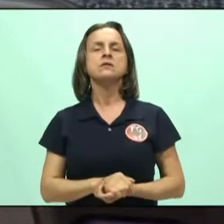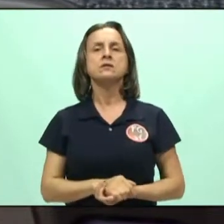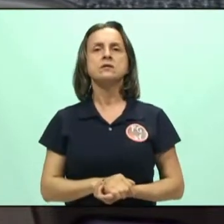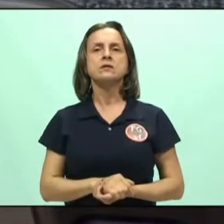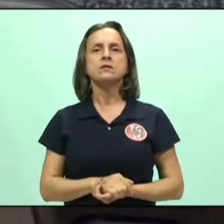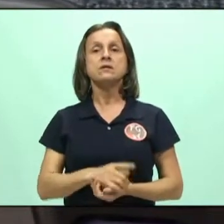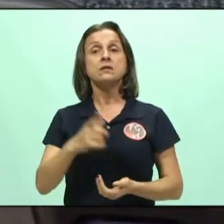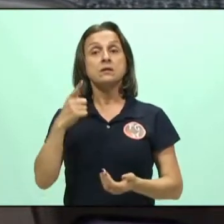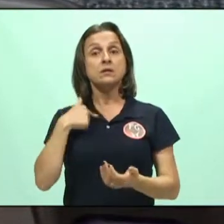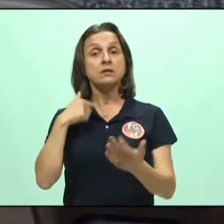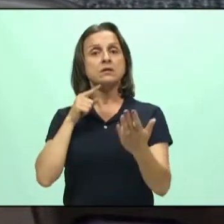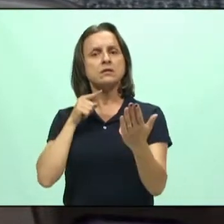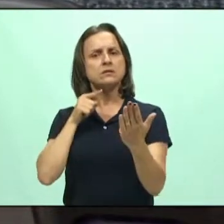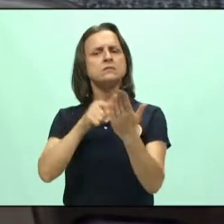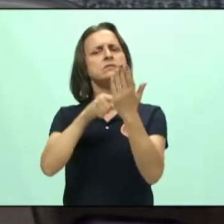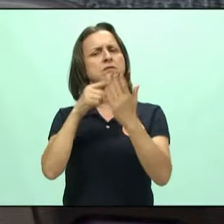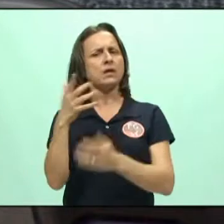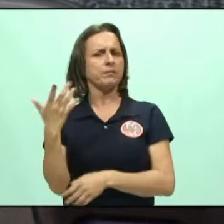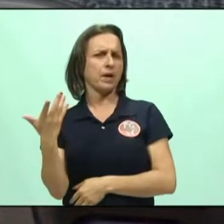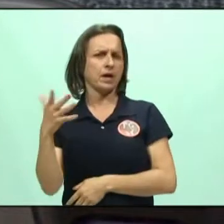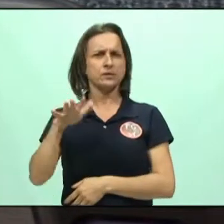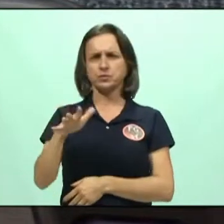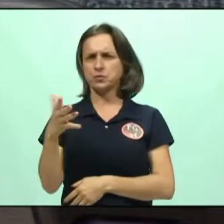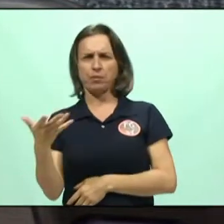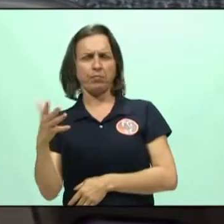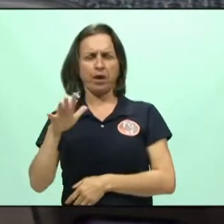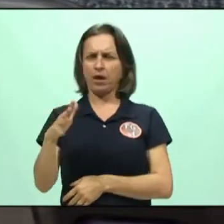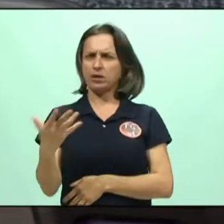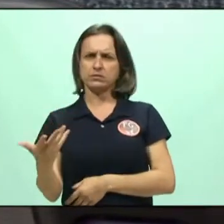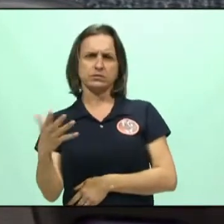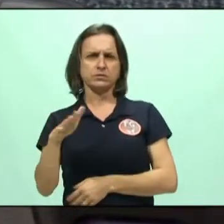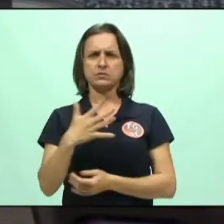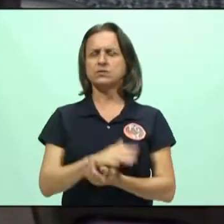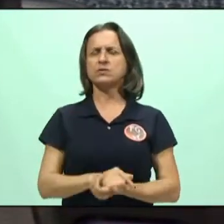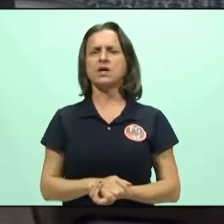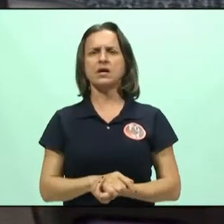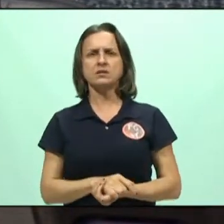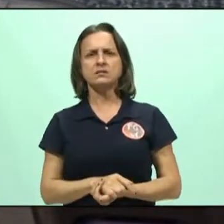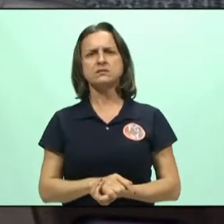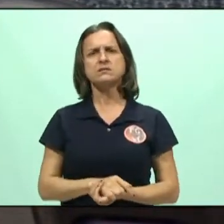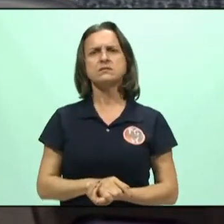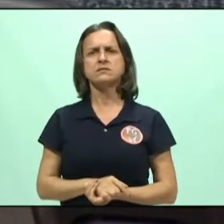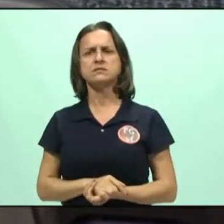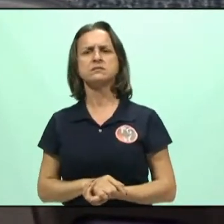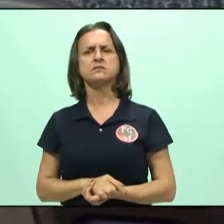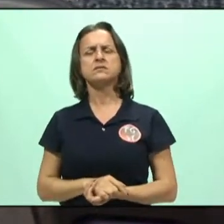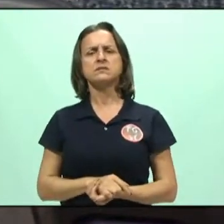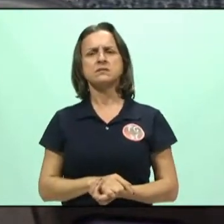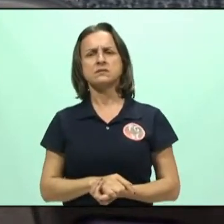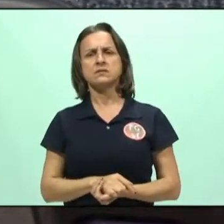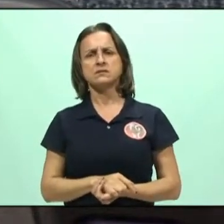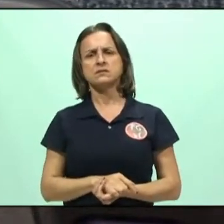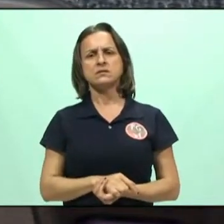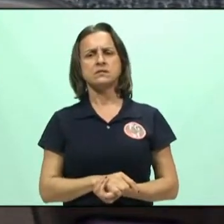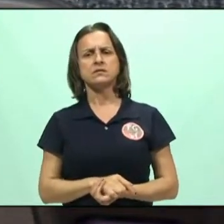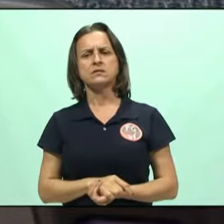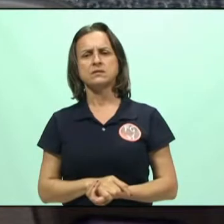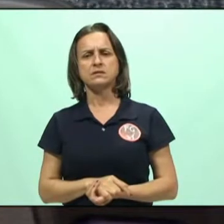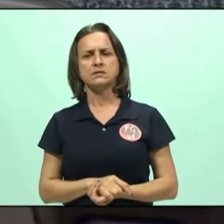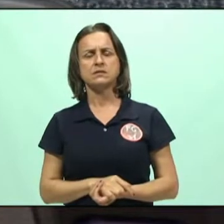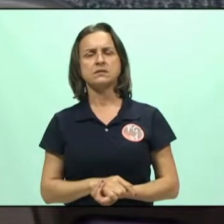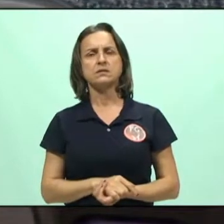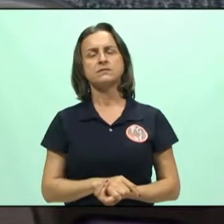pontuei uma mais ou menos nesse nesse direcionamento aqui de vossa excelência com